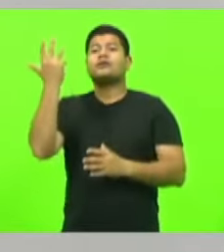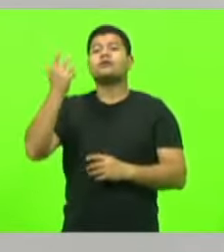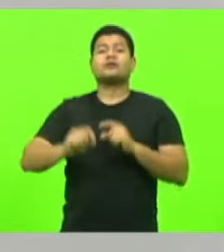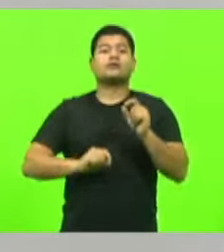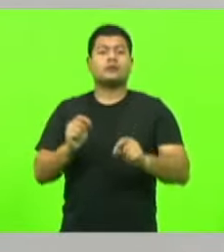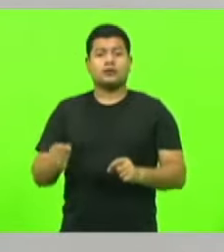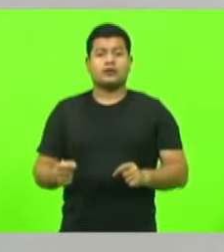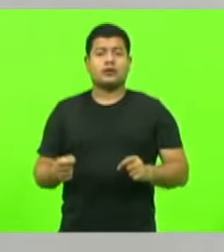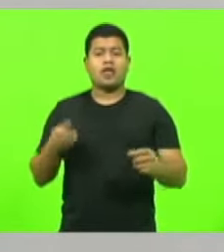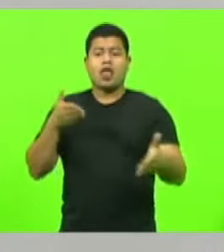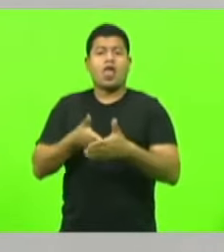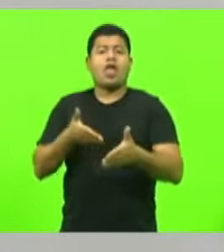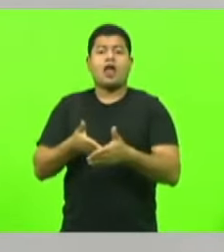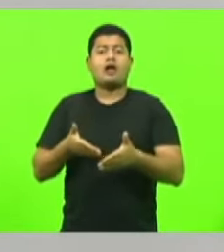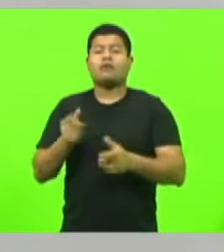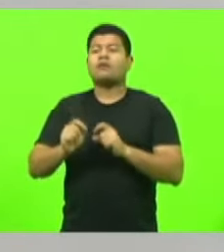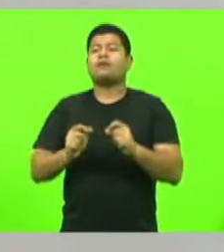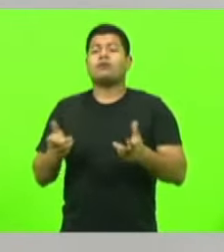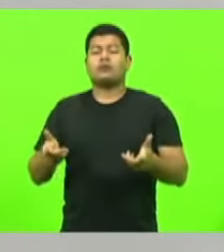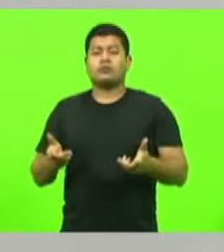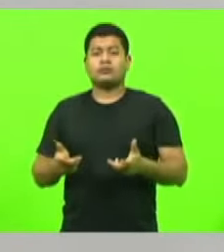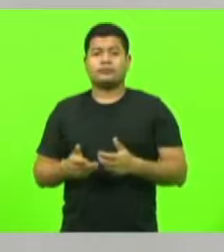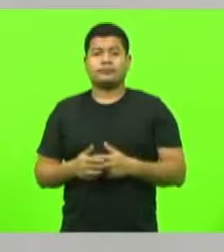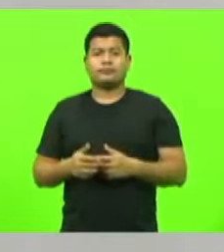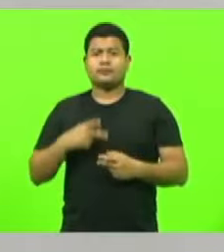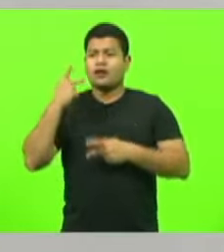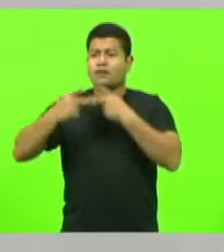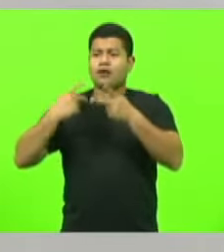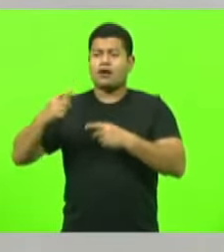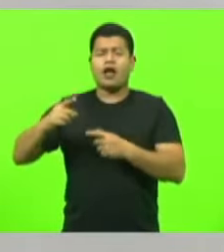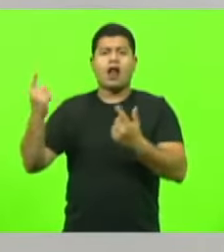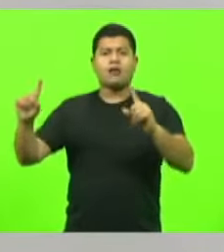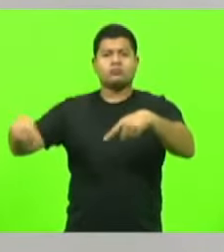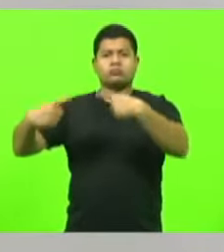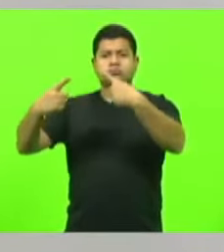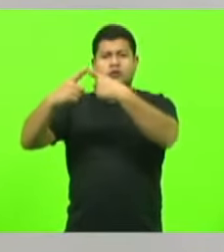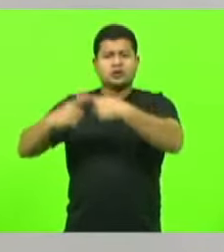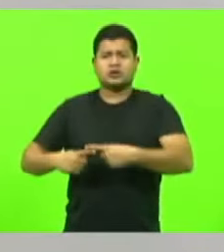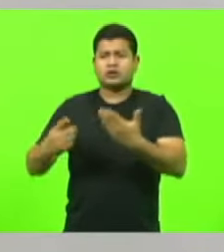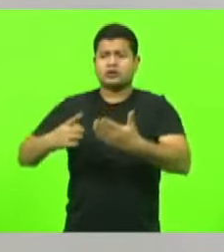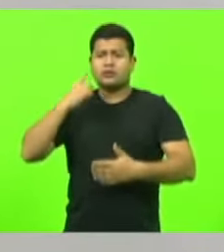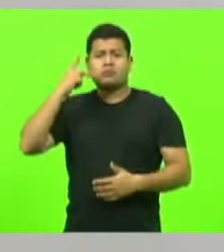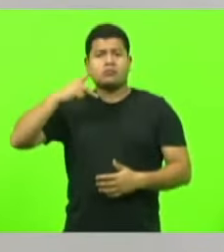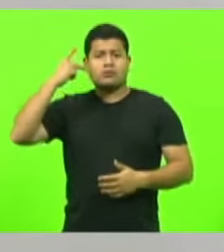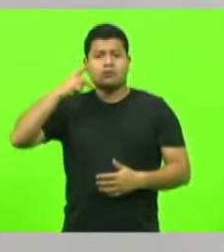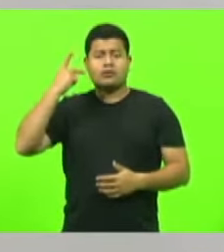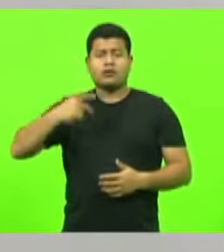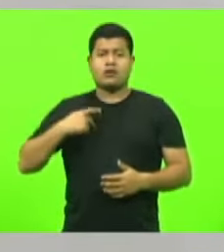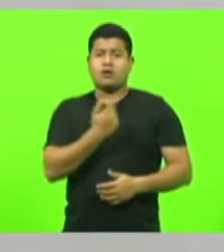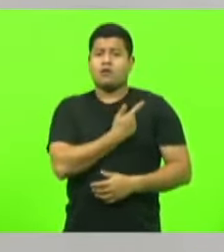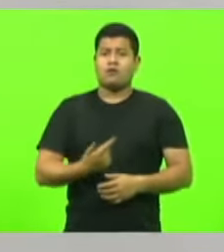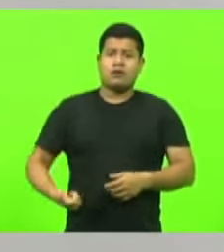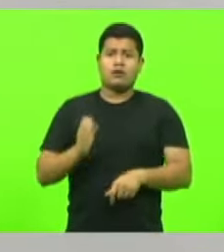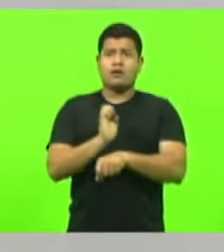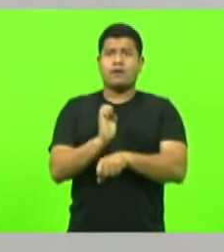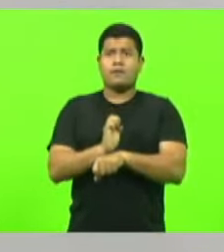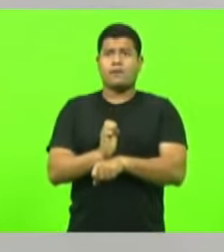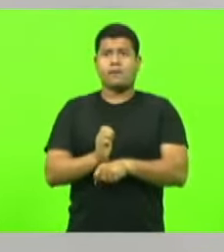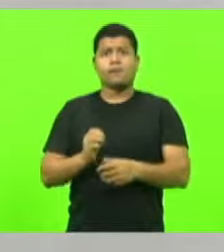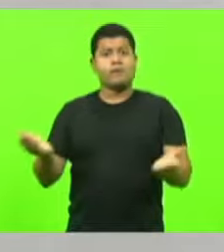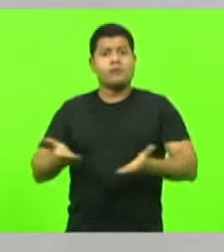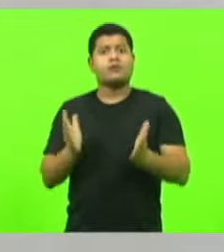empecilho? Vão falar que o quê? Que a disputa política do governo do estado do ano que vem está aí,